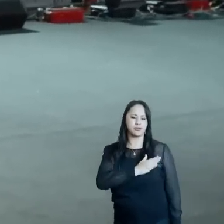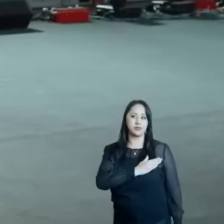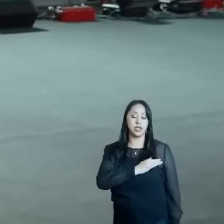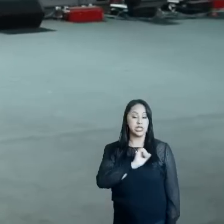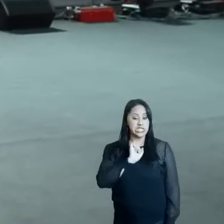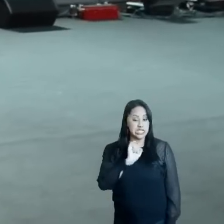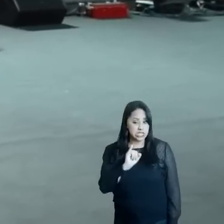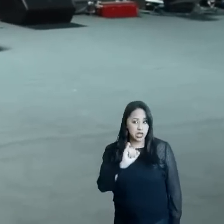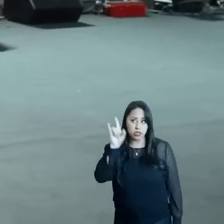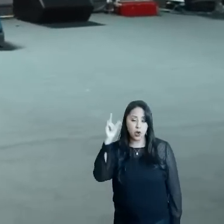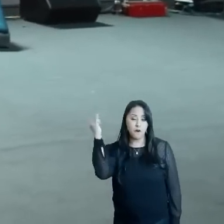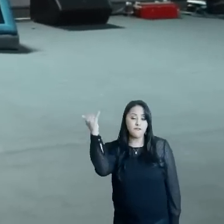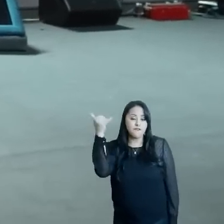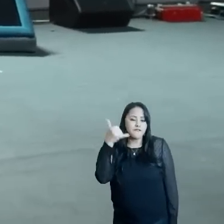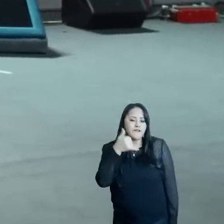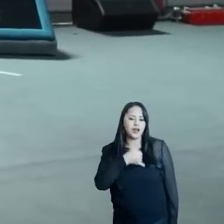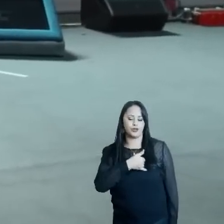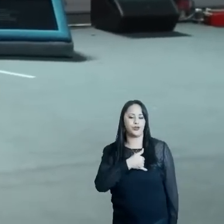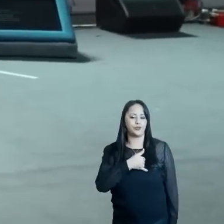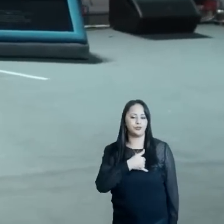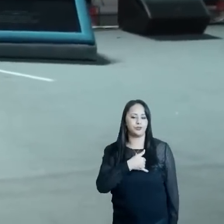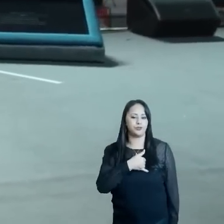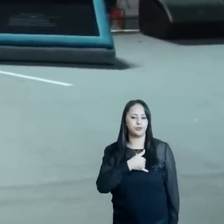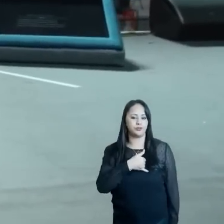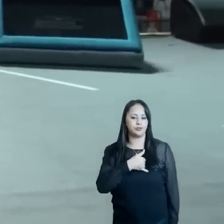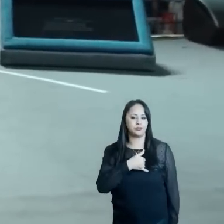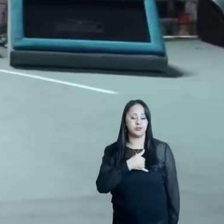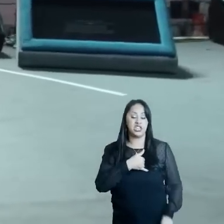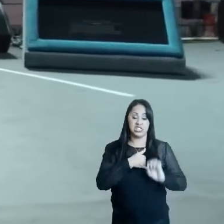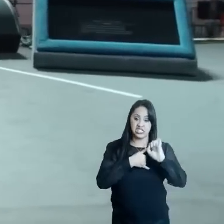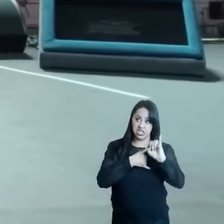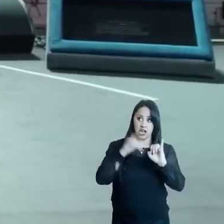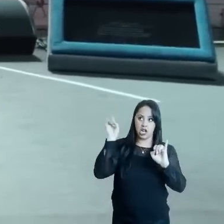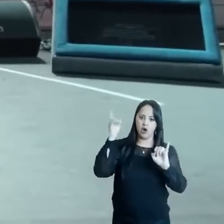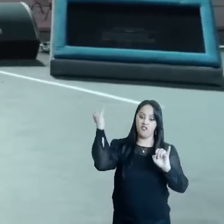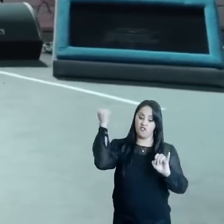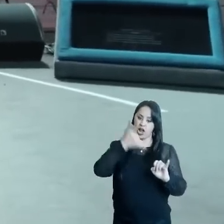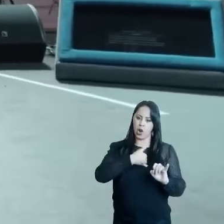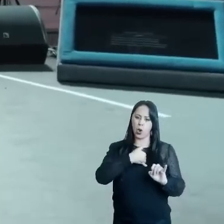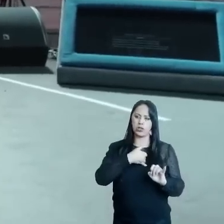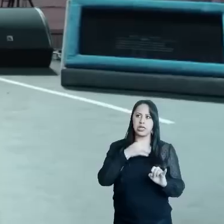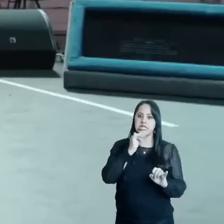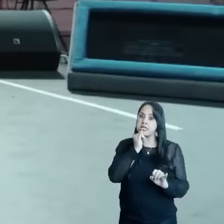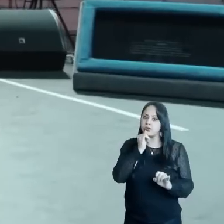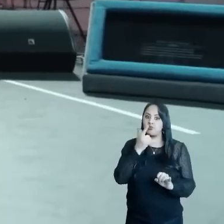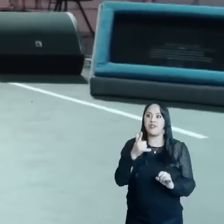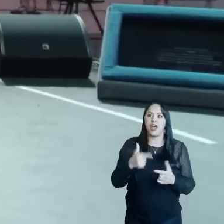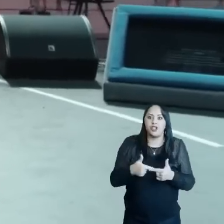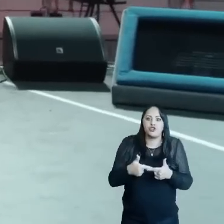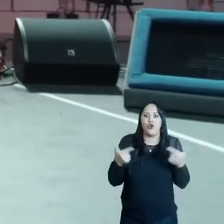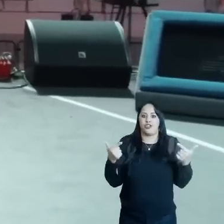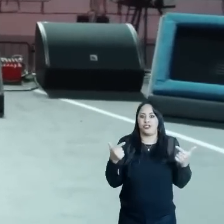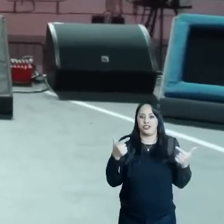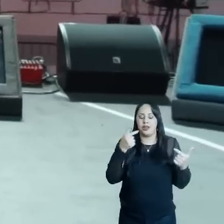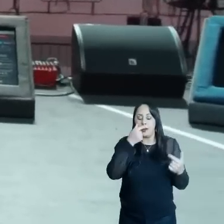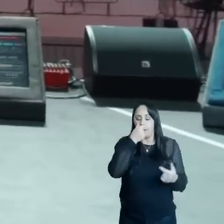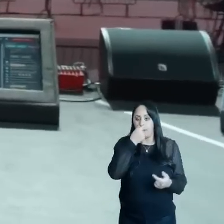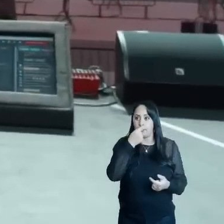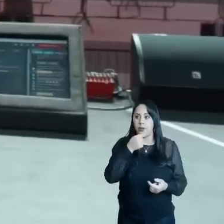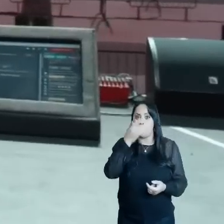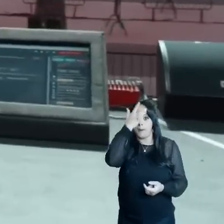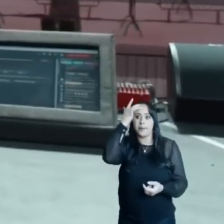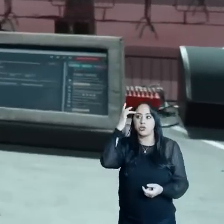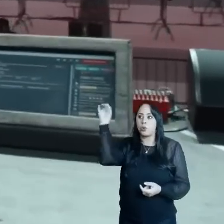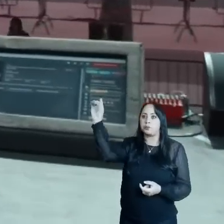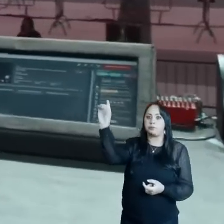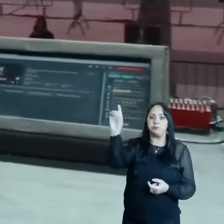falou alguma coisa, e olha, se ele não te falou pessoalmente, se você não teve a sorte, dele